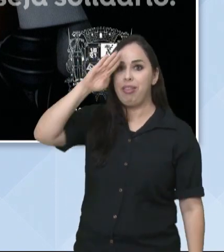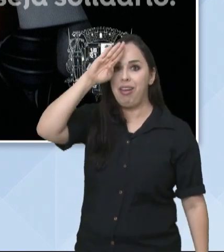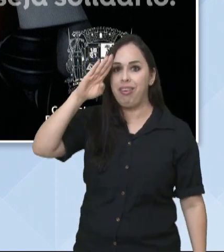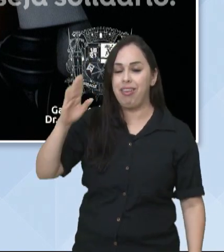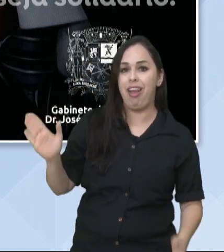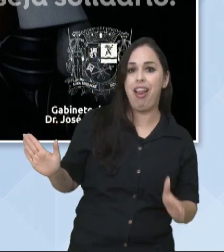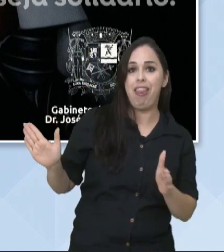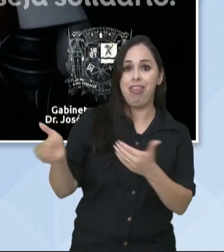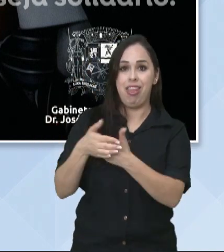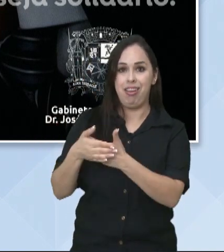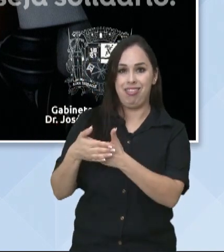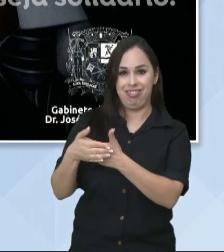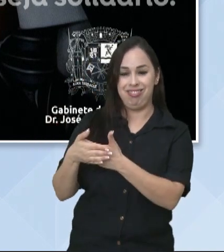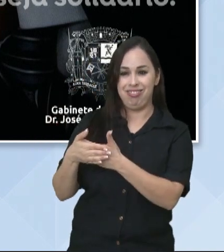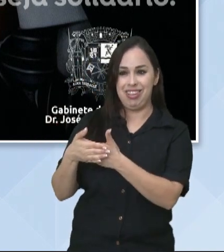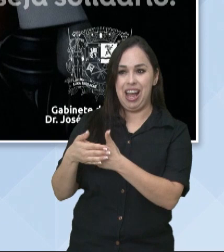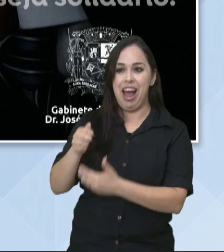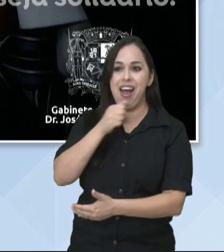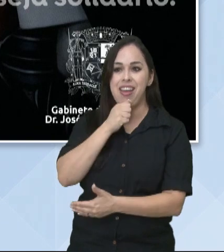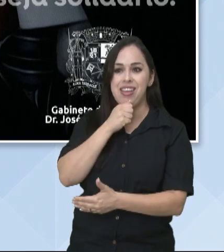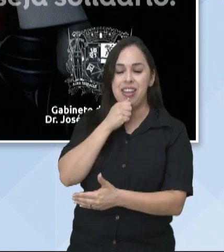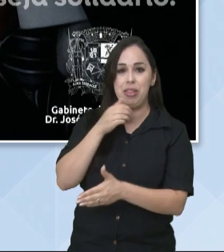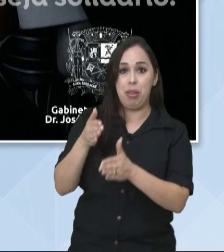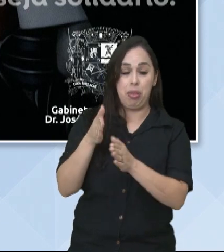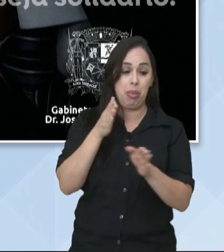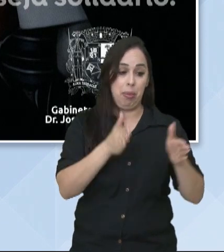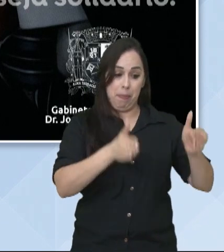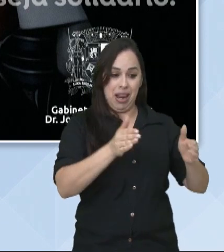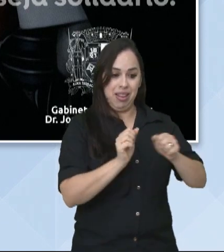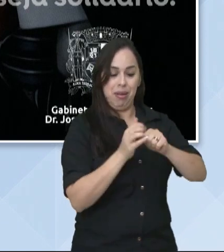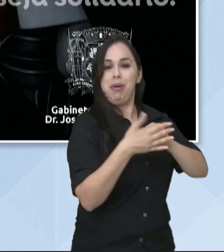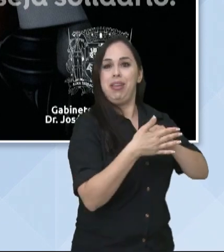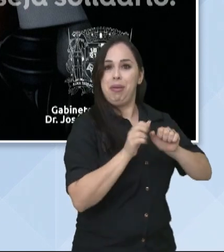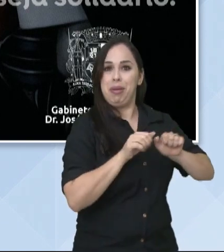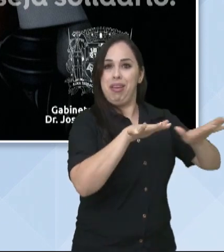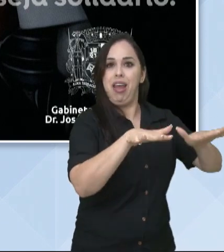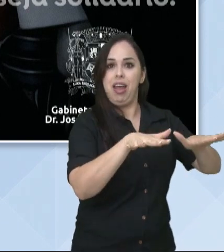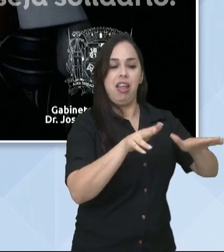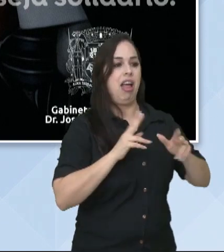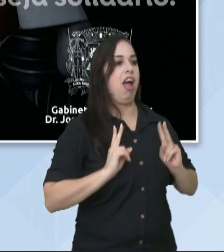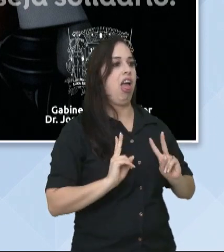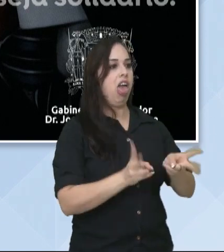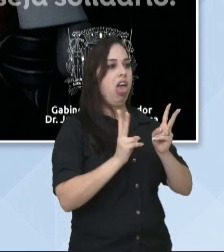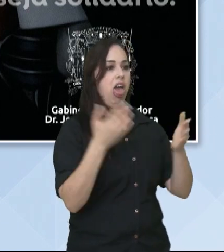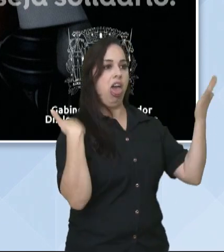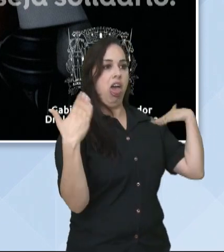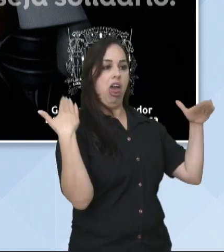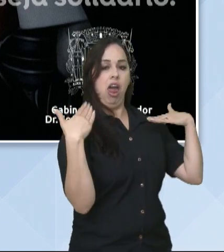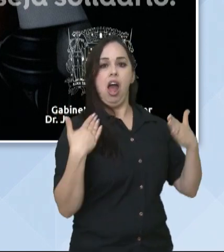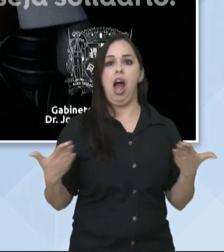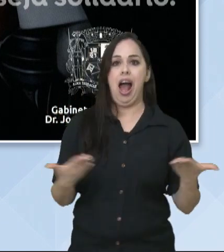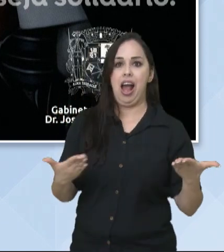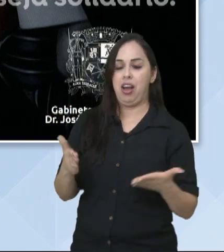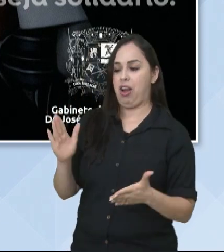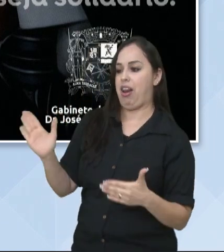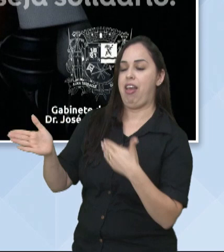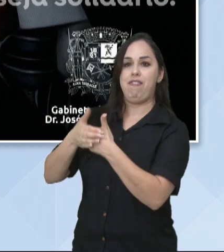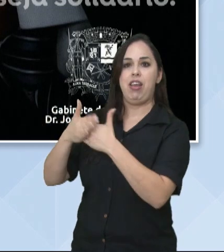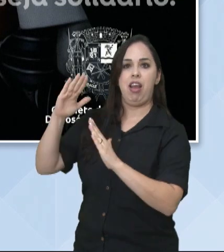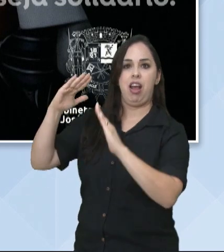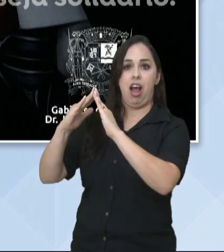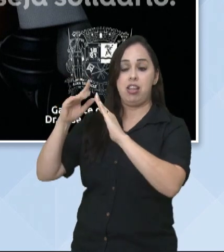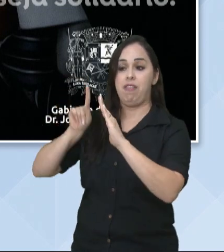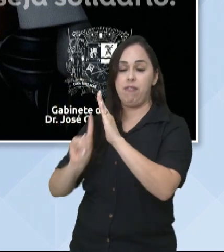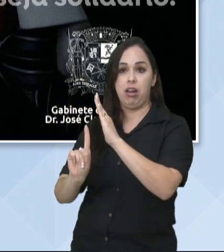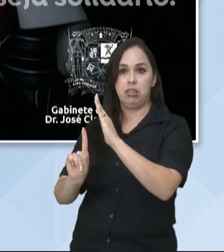fez lockdown, Juliana, quando era na pandemia. Hoje está lá em lockdown, está lá trancado, ninguém sabe, está lá. Ele está lá no Fique em Casa, né?